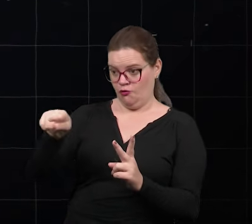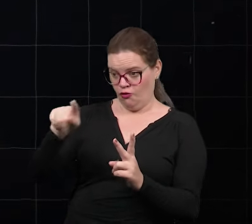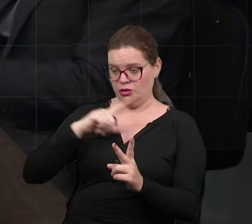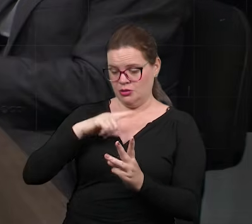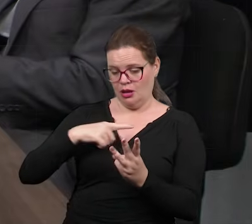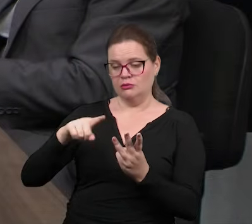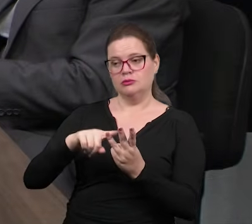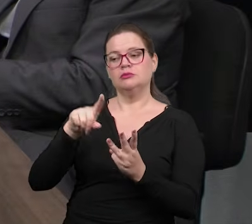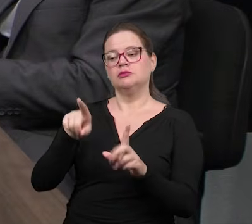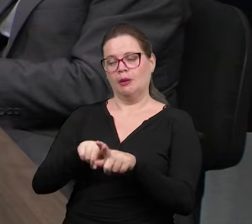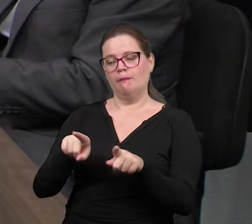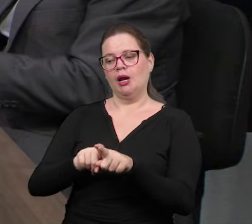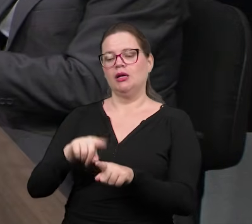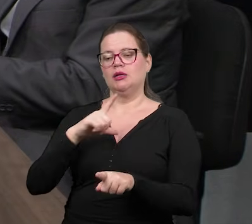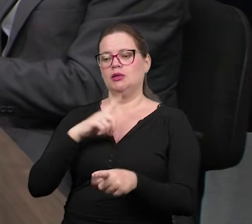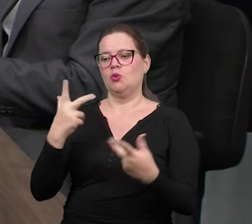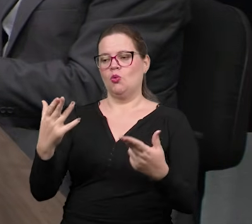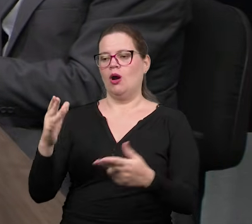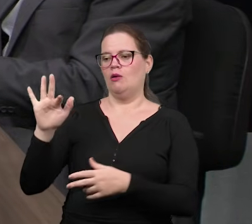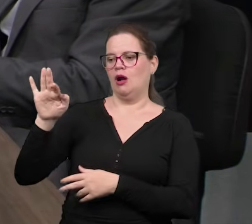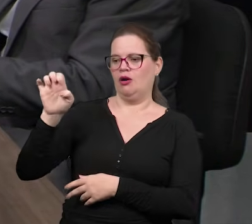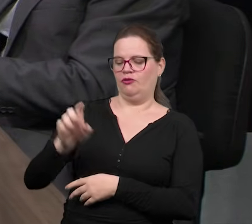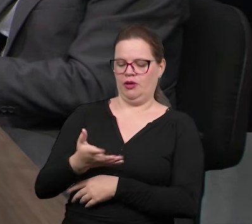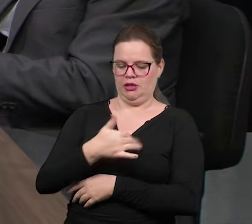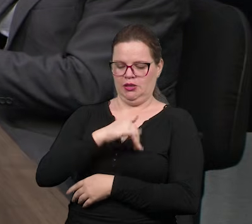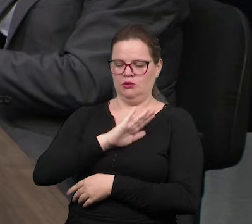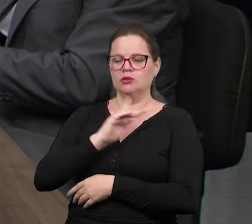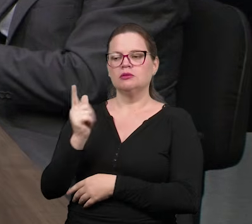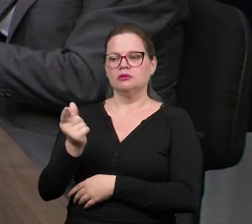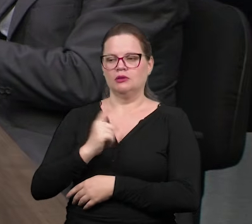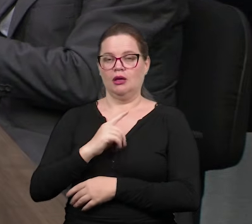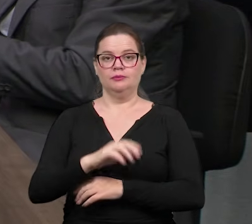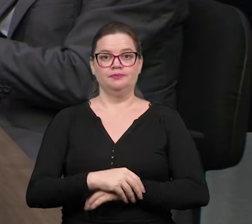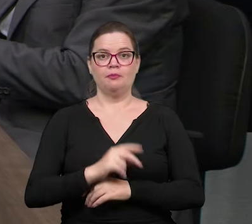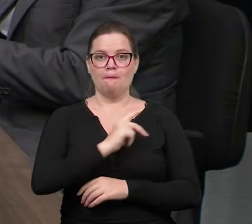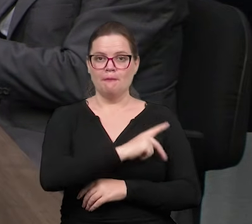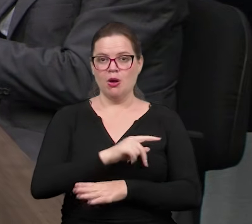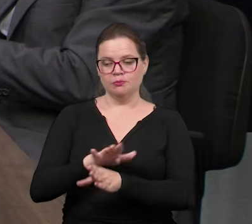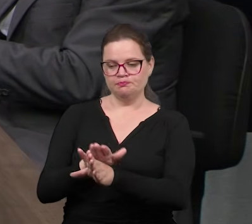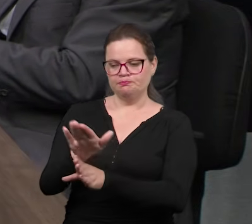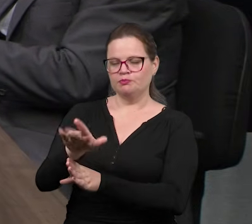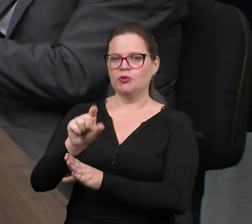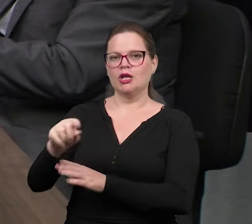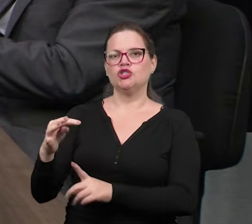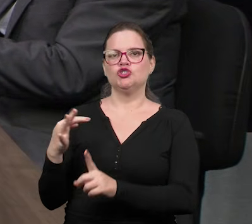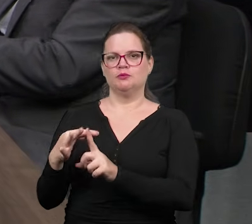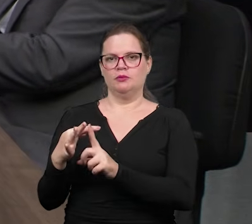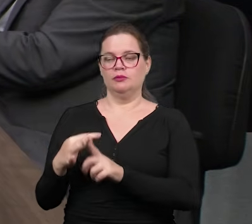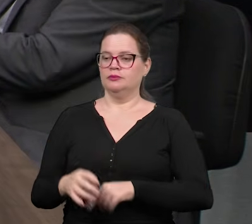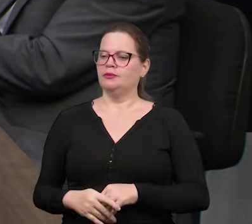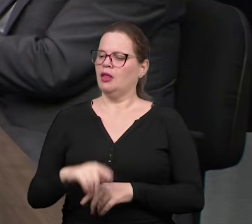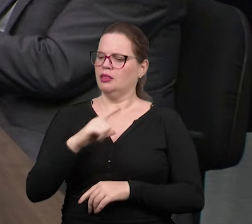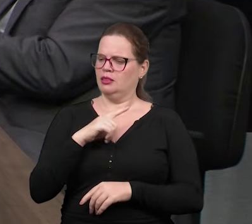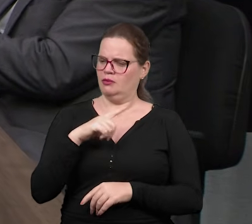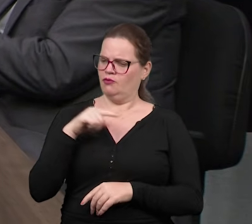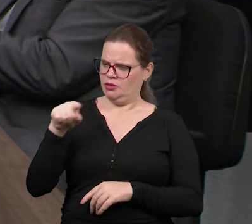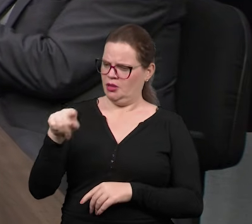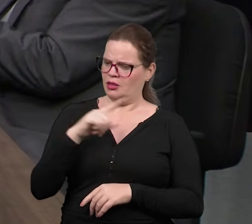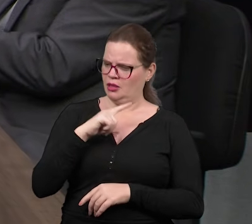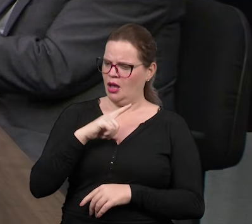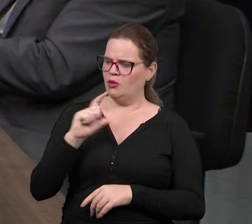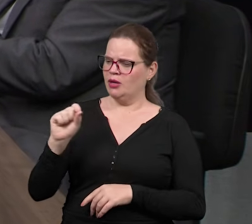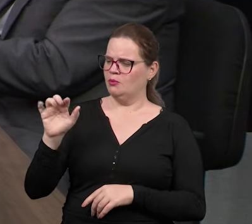ti. Pastor, nesse texto, Paulo está falando com Timóteo, um jovem pastor, e está falando com ele assim, olha, tem uma fé que habita em